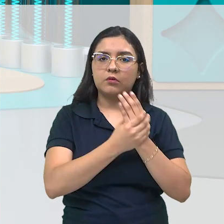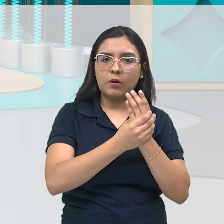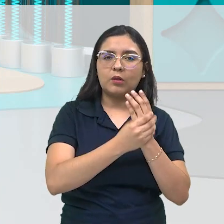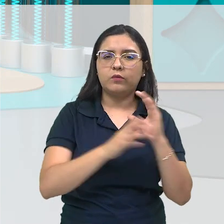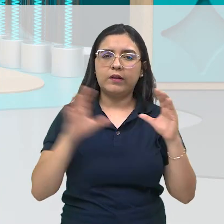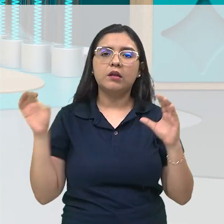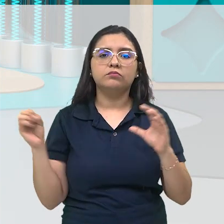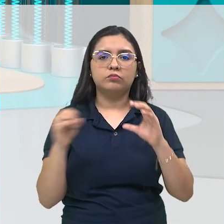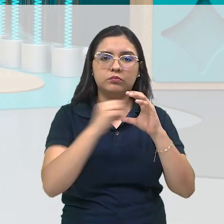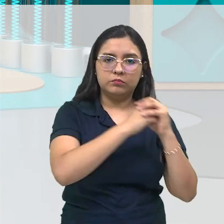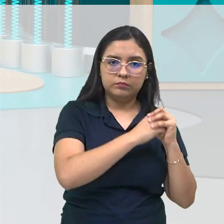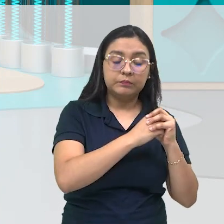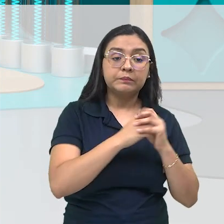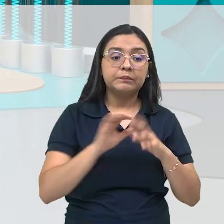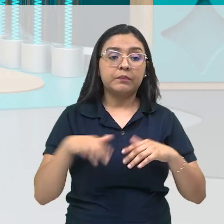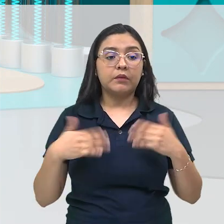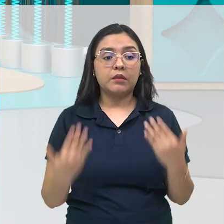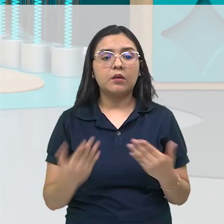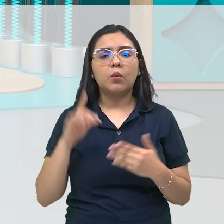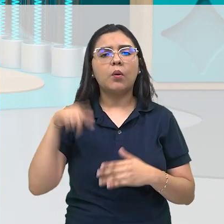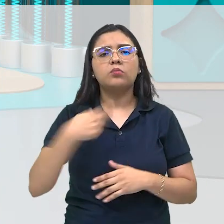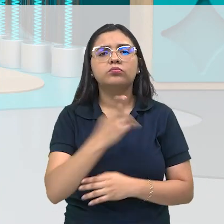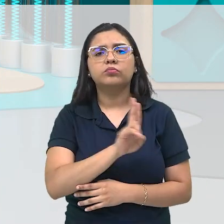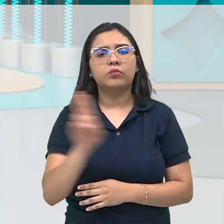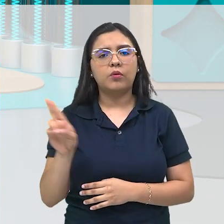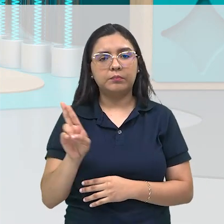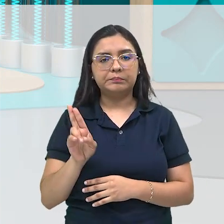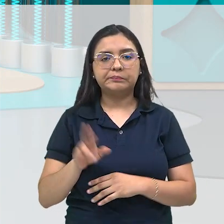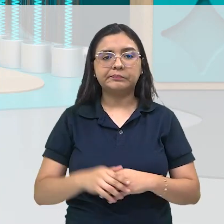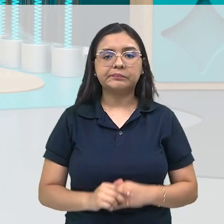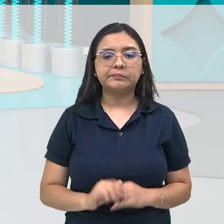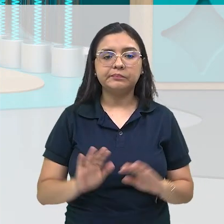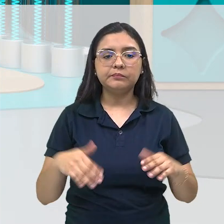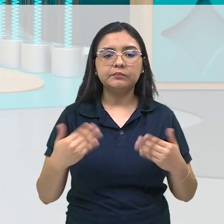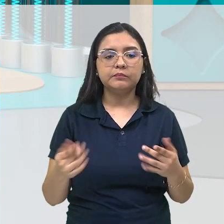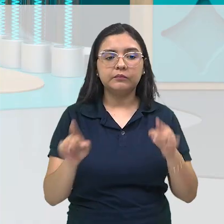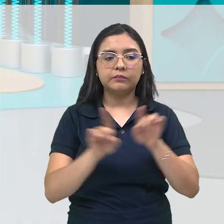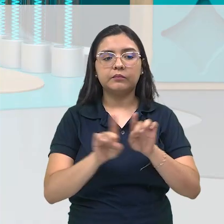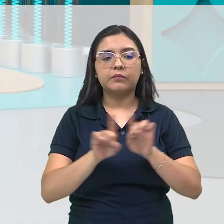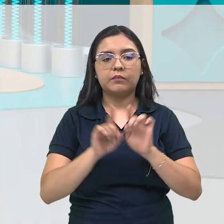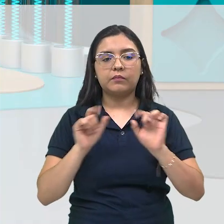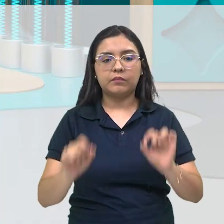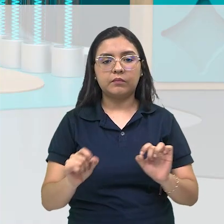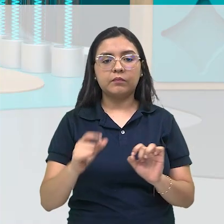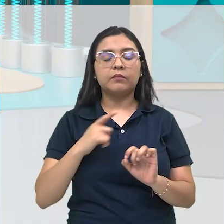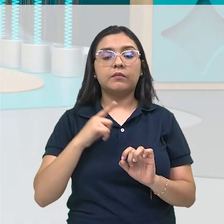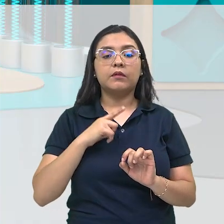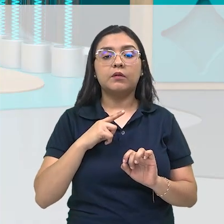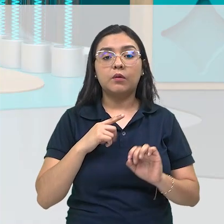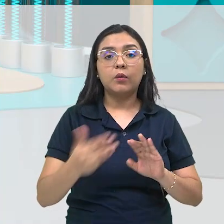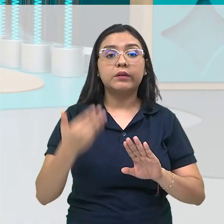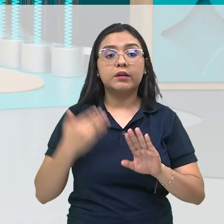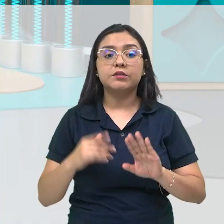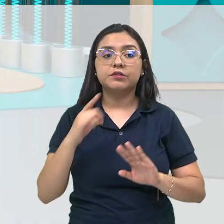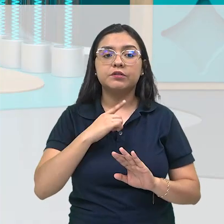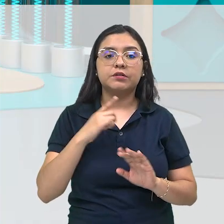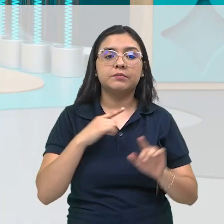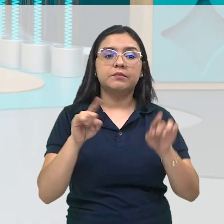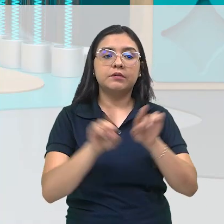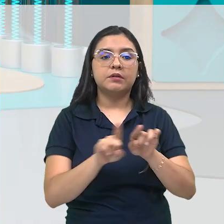luva. Então, qual é o nome desse aqui? Olha só. Logo atrás do rebatedor está